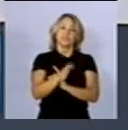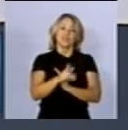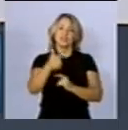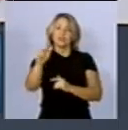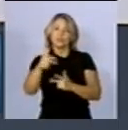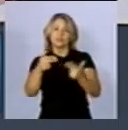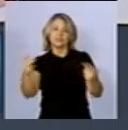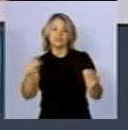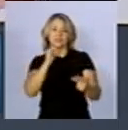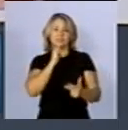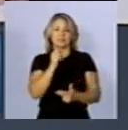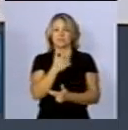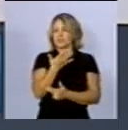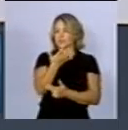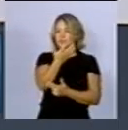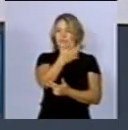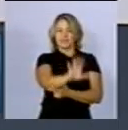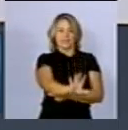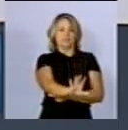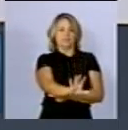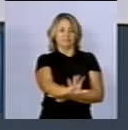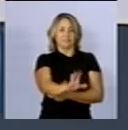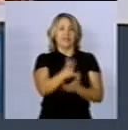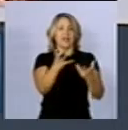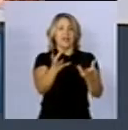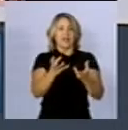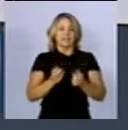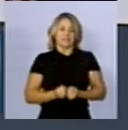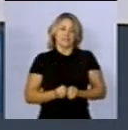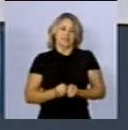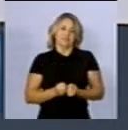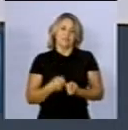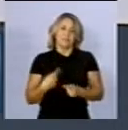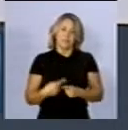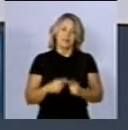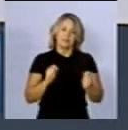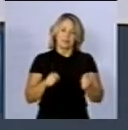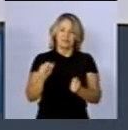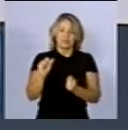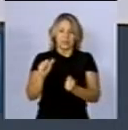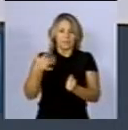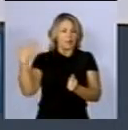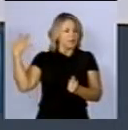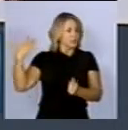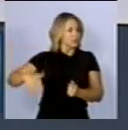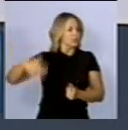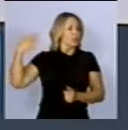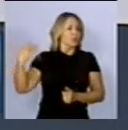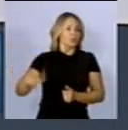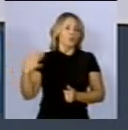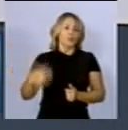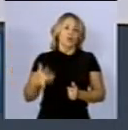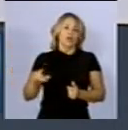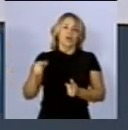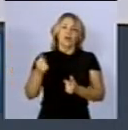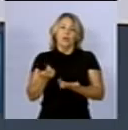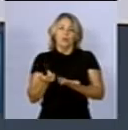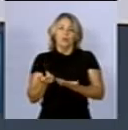variantes, obviamente, que ele não quer, eh, assumir, porque, obviamente, isso encareceria o empreendimento do qual ele